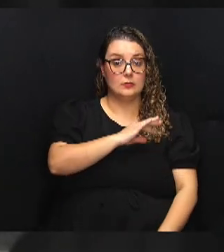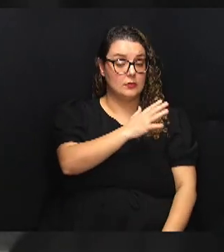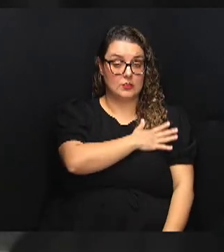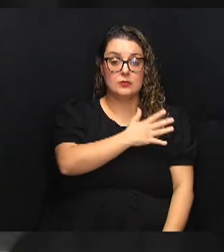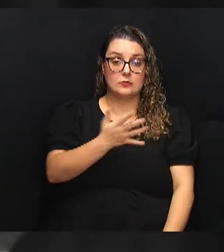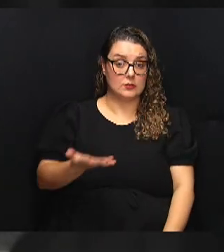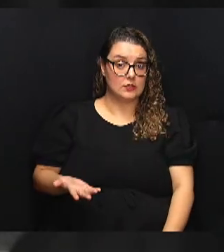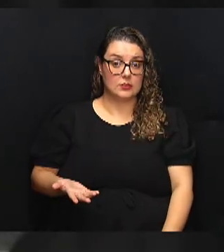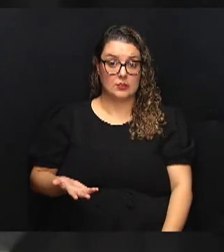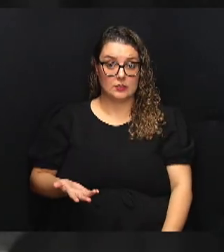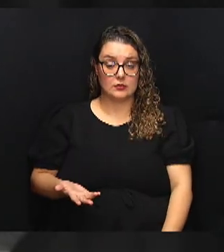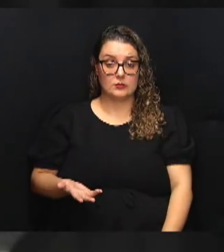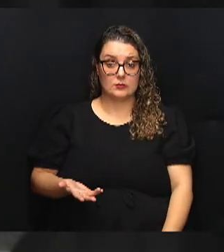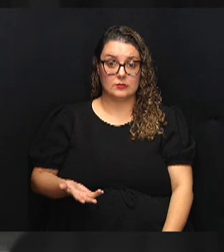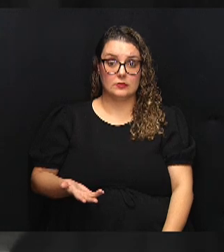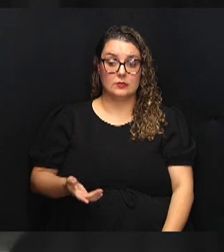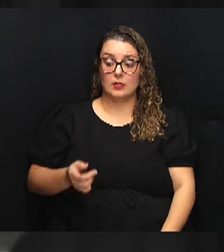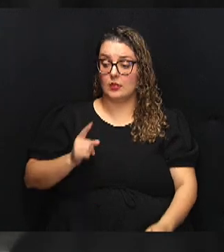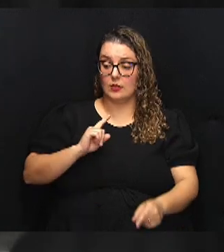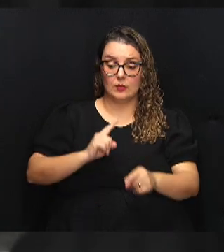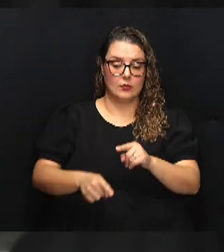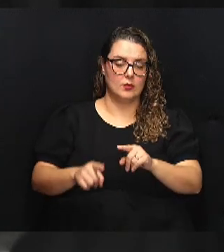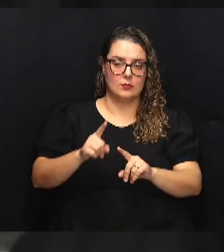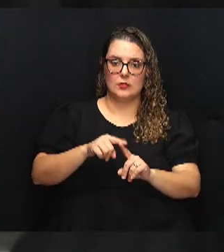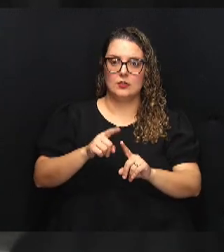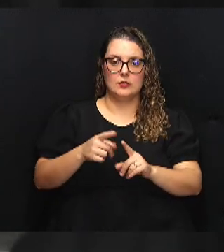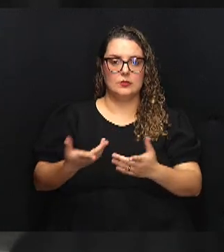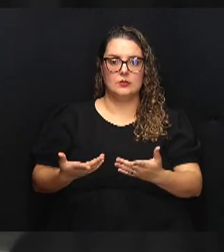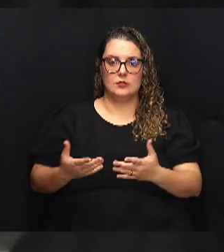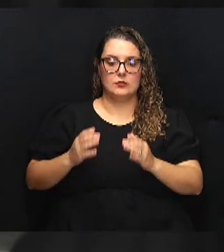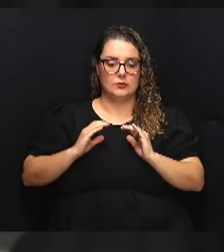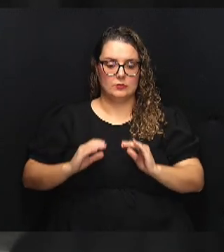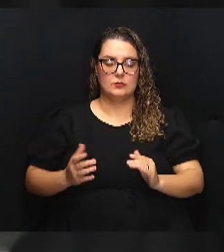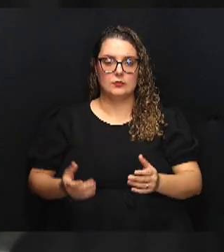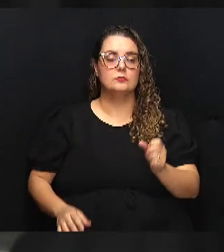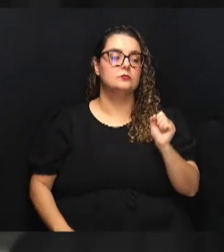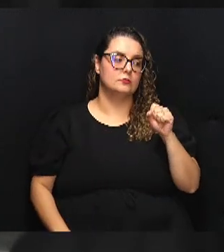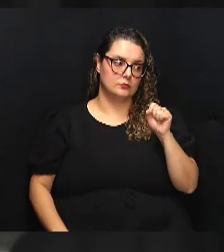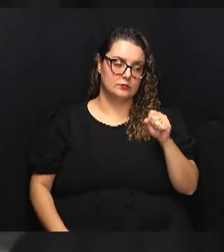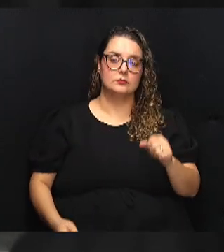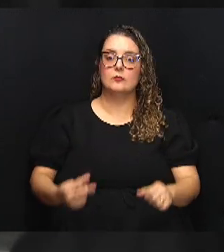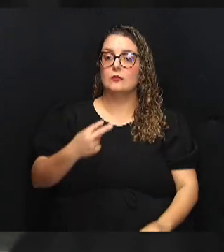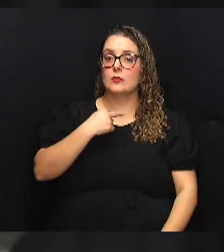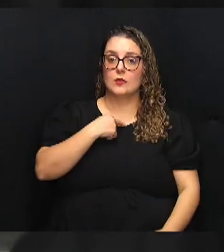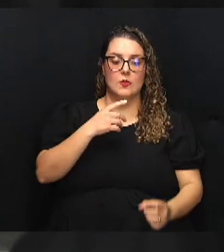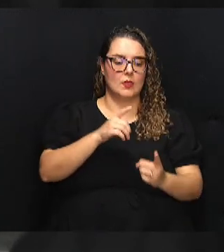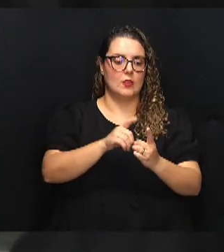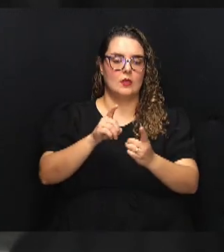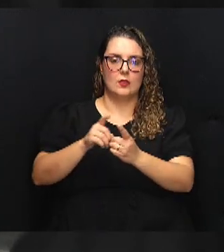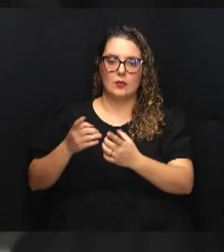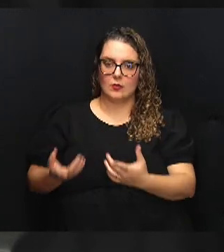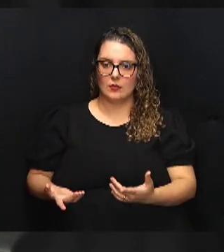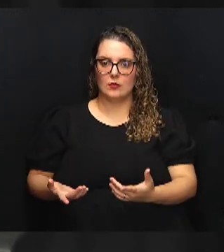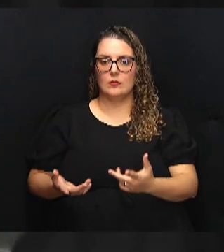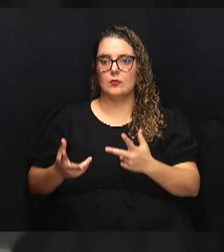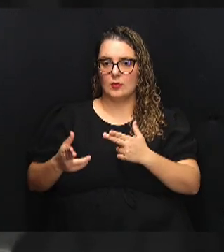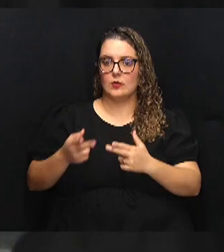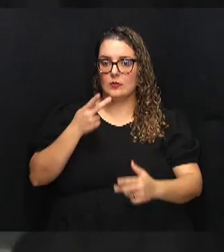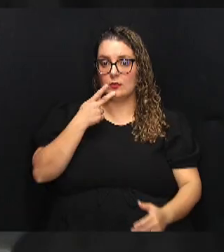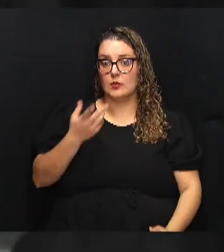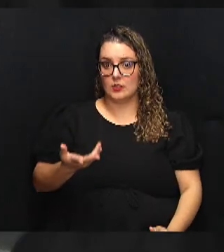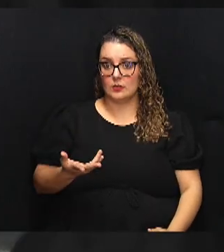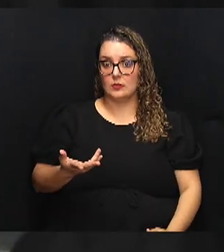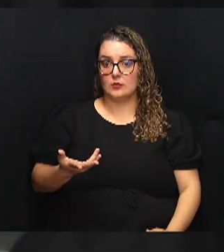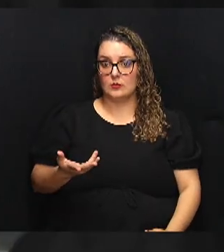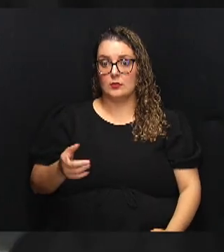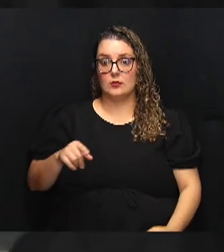né? É proibido esse tipo de conduta. Né? Você não pode abordar, ainda mais como você ressaltou, né?